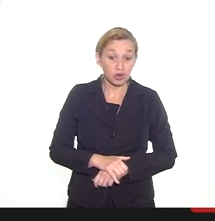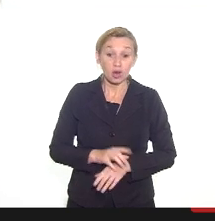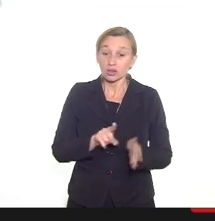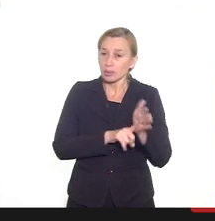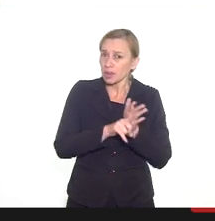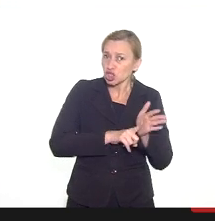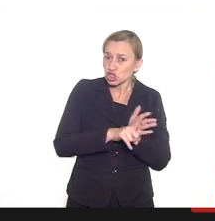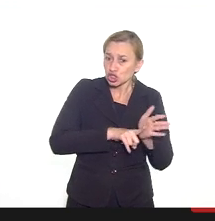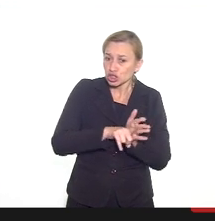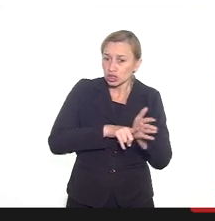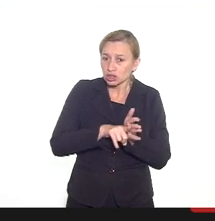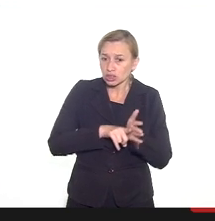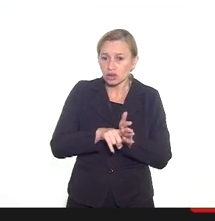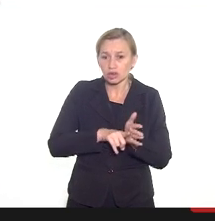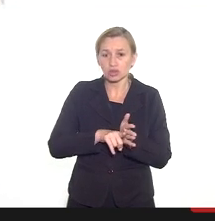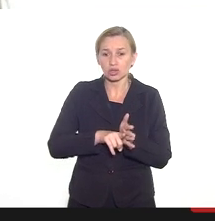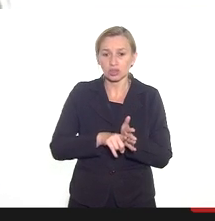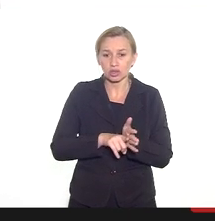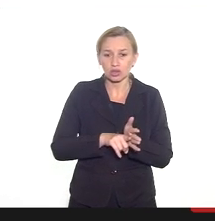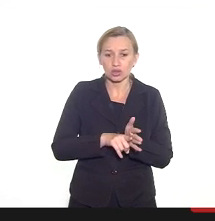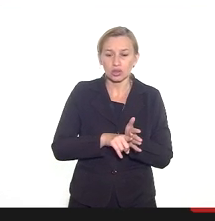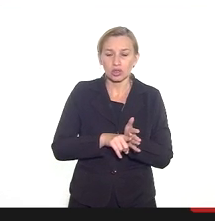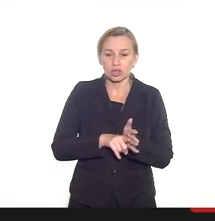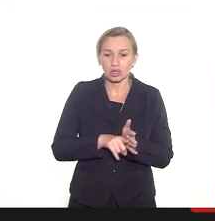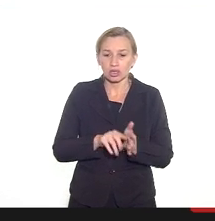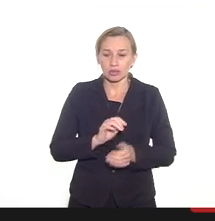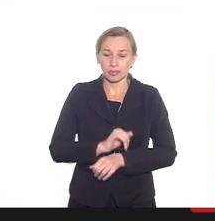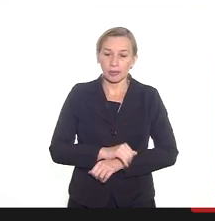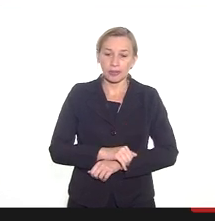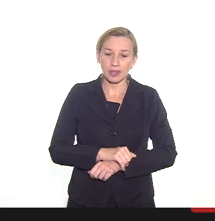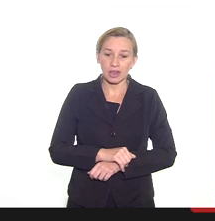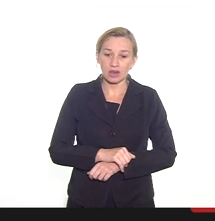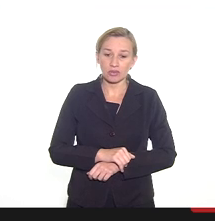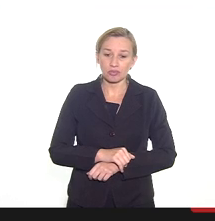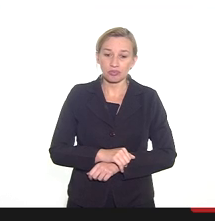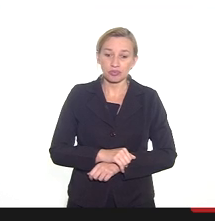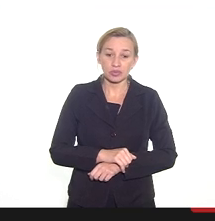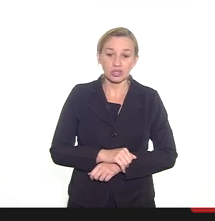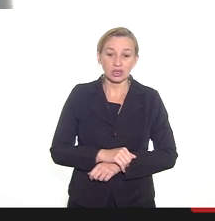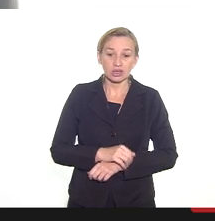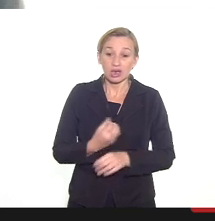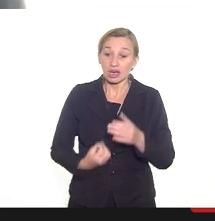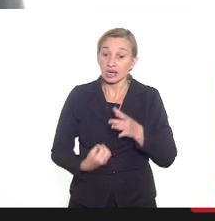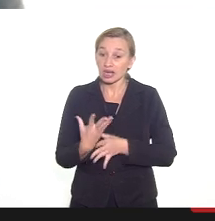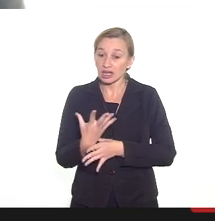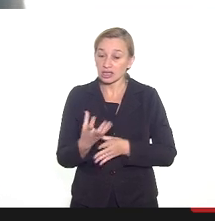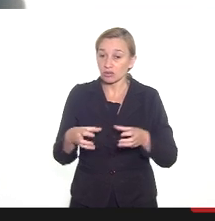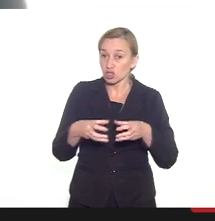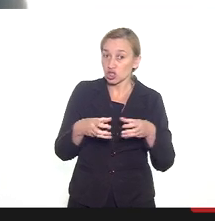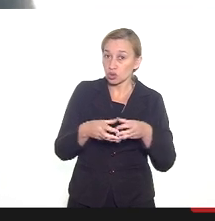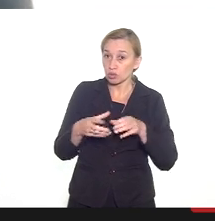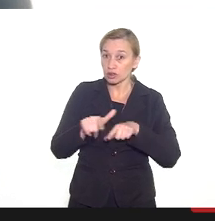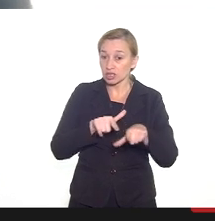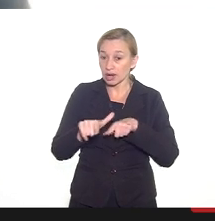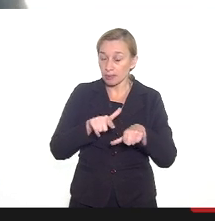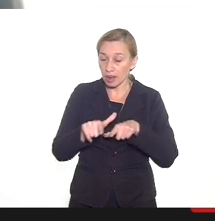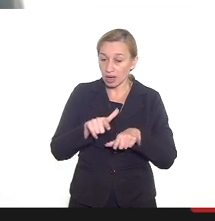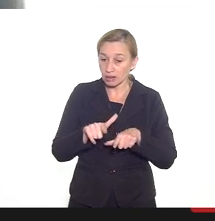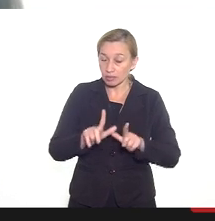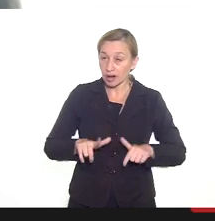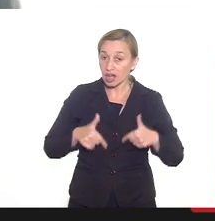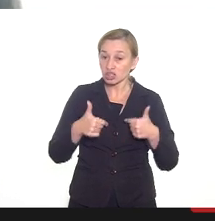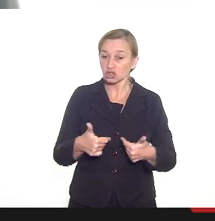pesquisa, nós obtivemos subsídios para fomentar a criação desse grupo de trabalho e